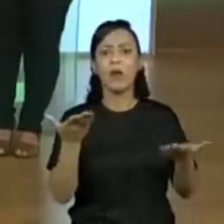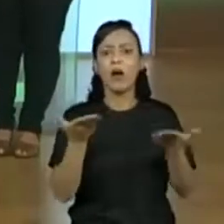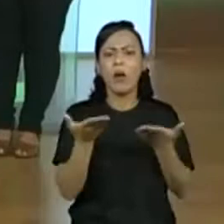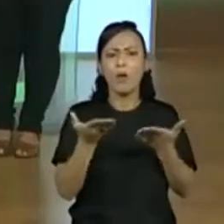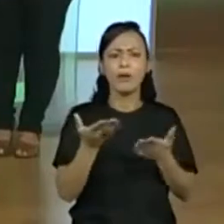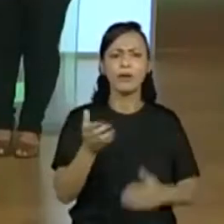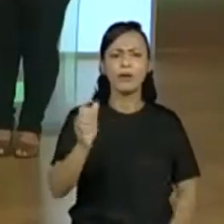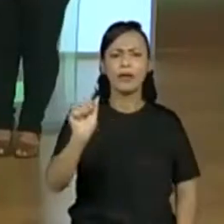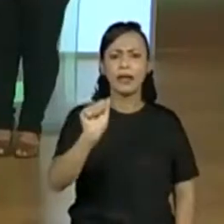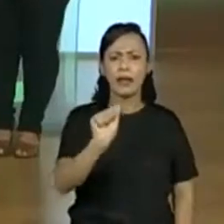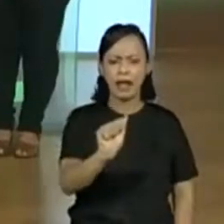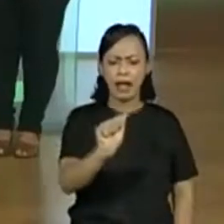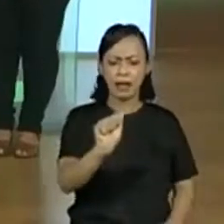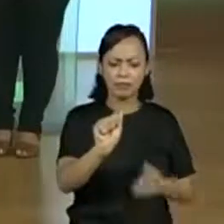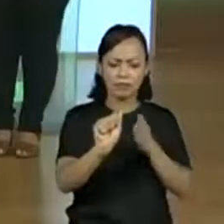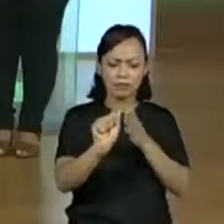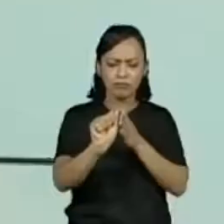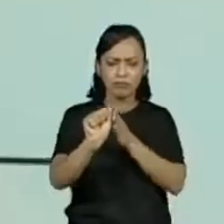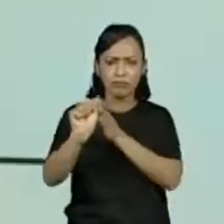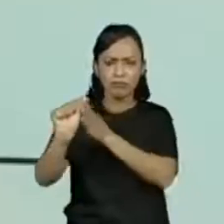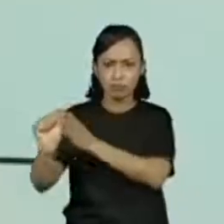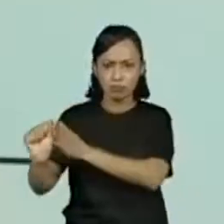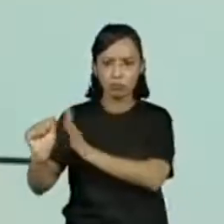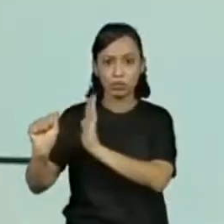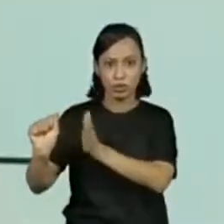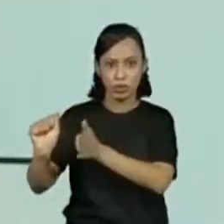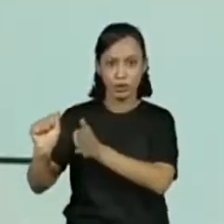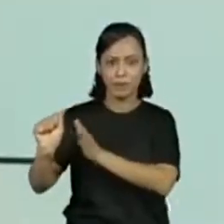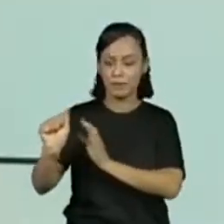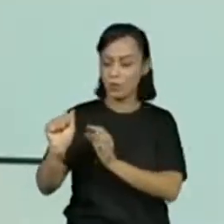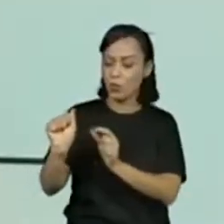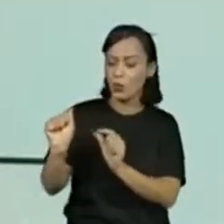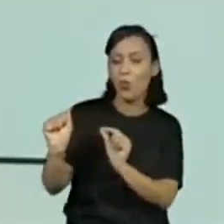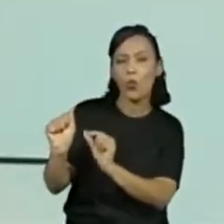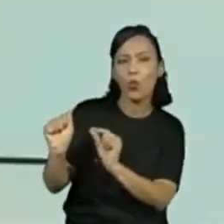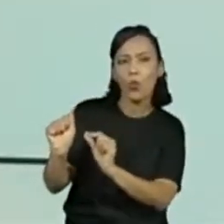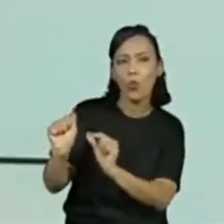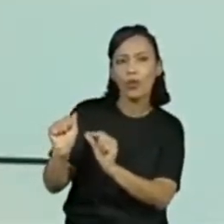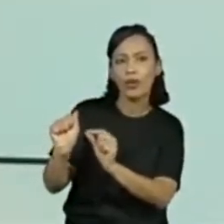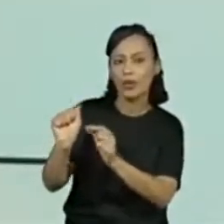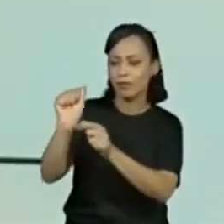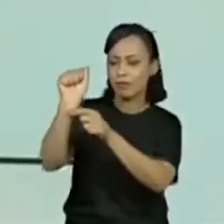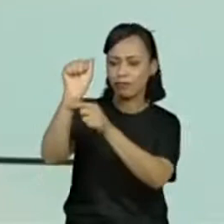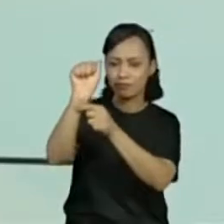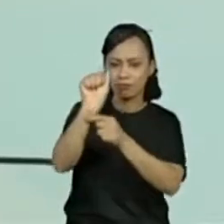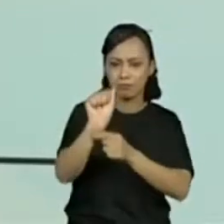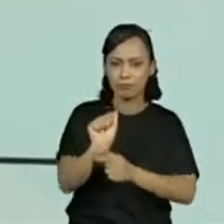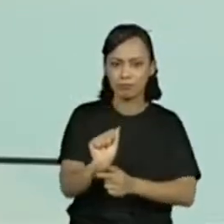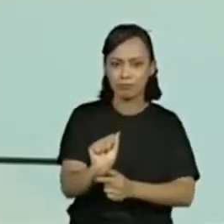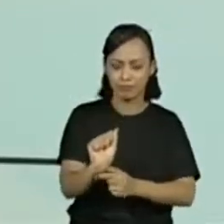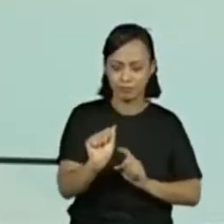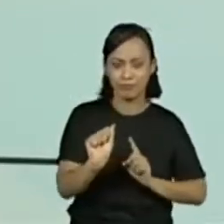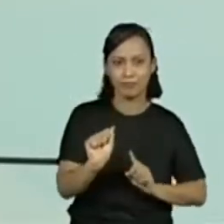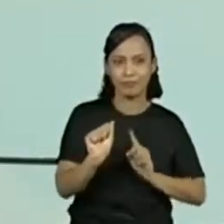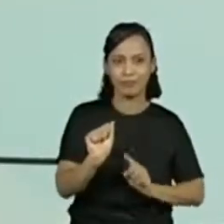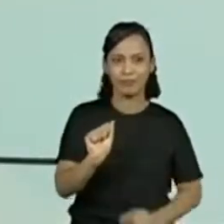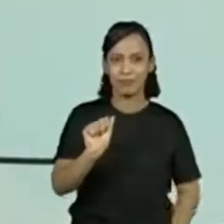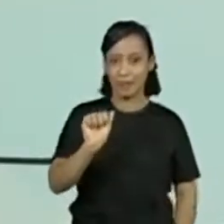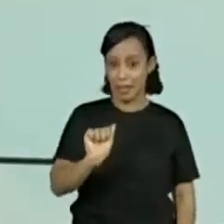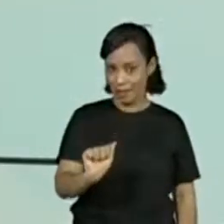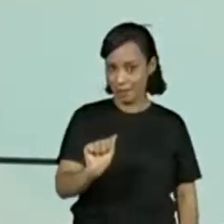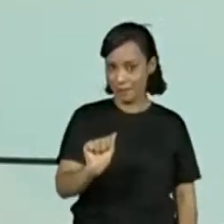ano de jeito nenhum ó essa colocou a e essa também olha as duas acertaram